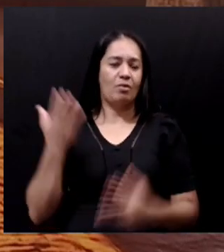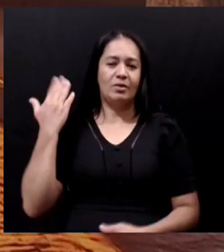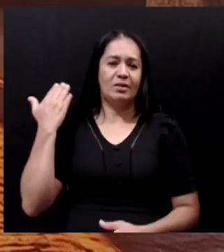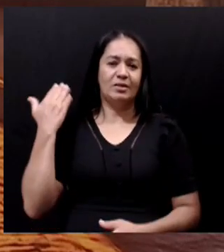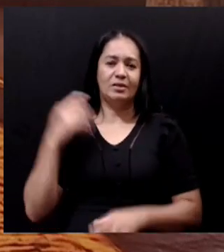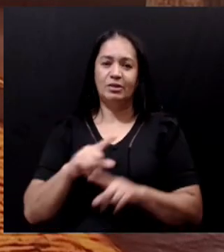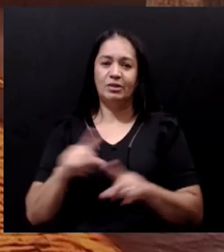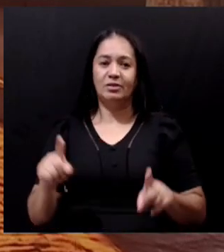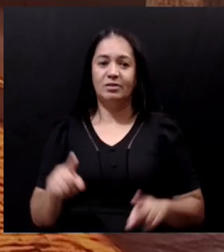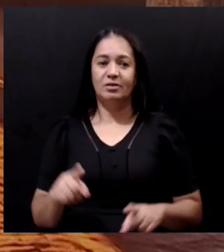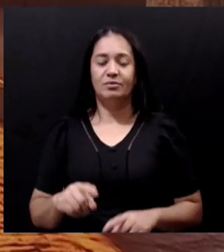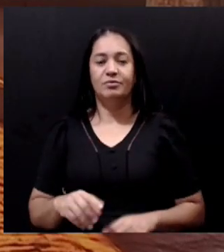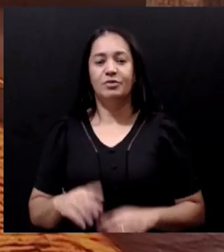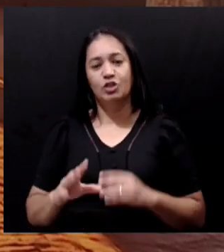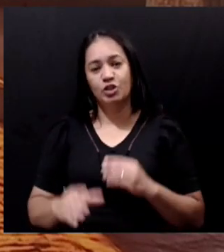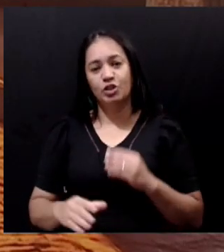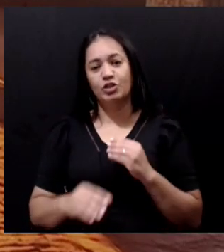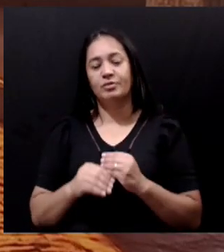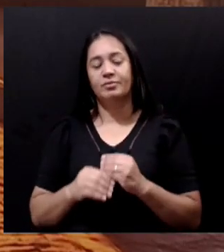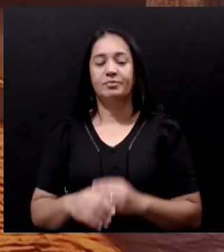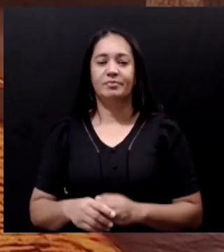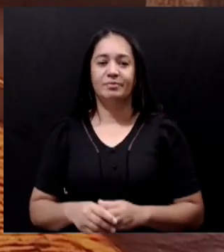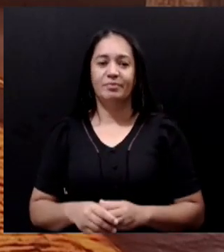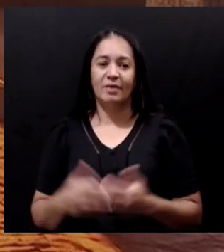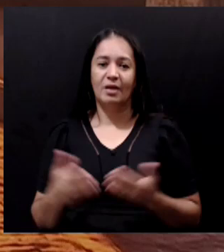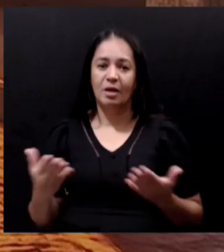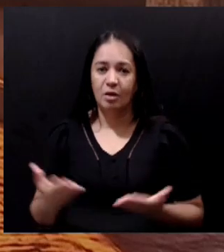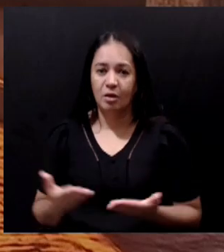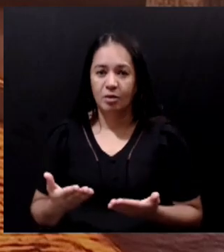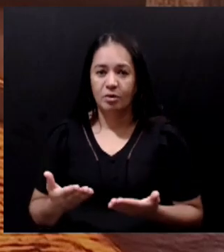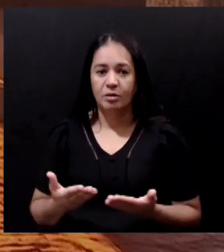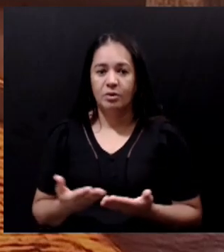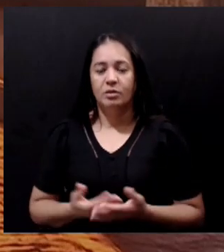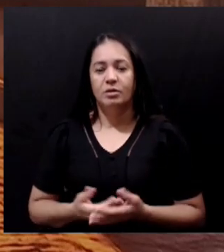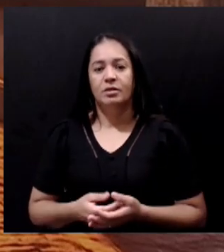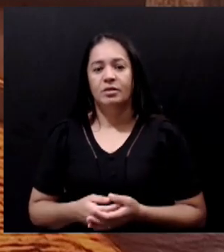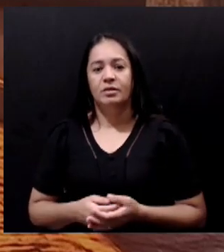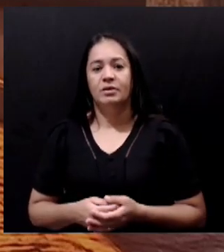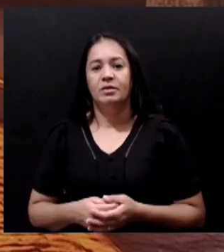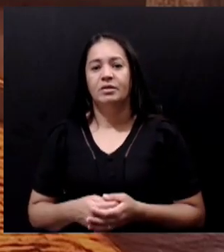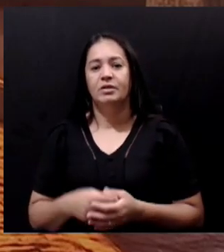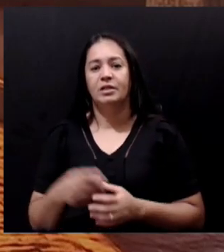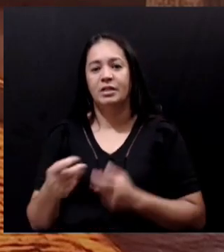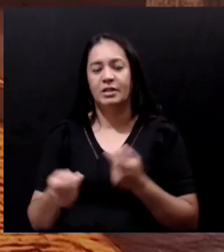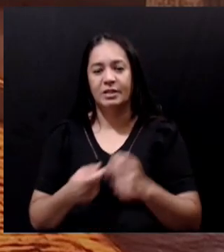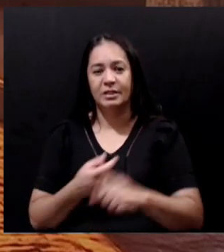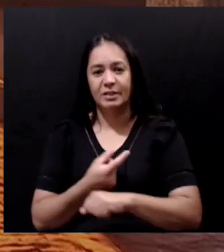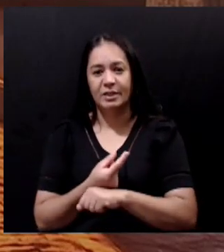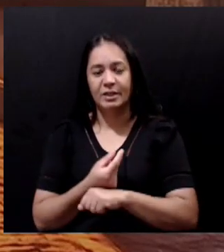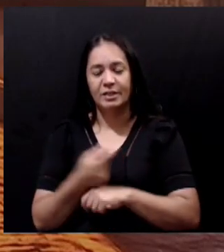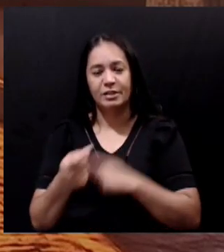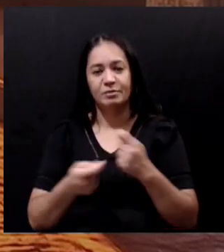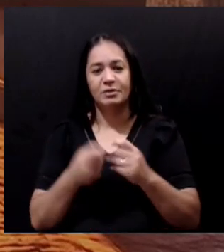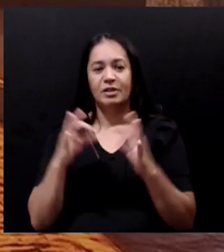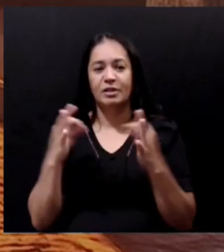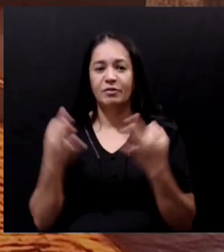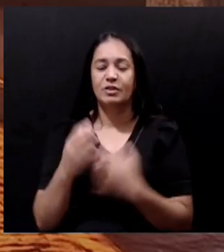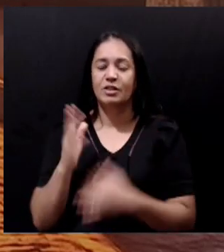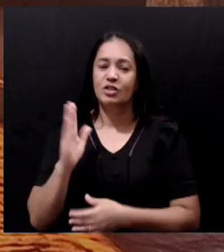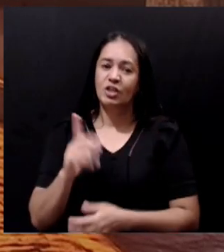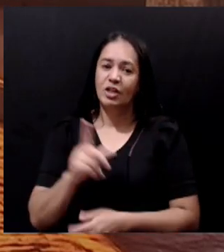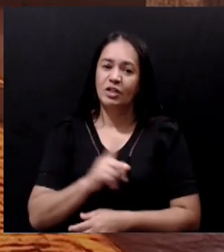agregar. Então, nesse negócio familiar que vocês já tinham inicialmente, quando